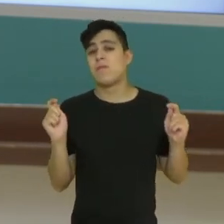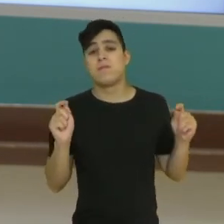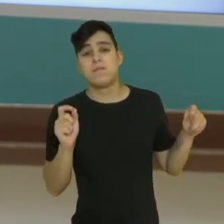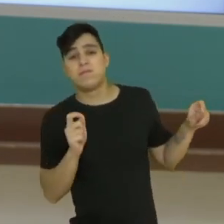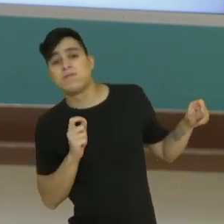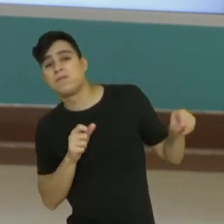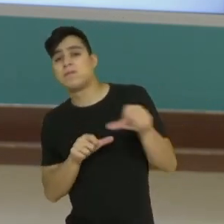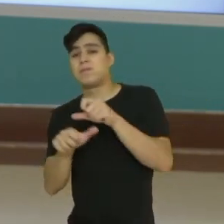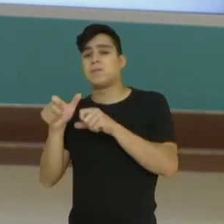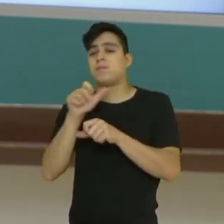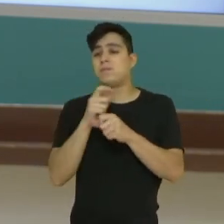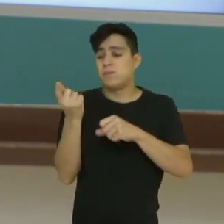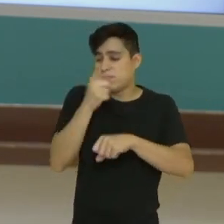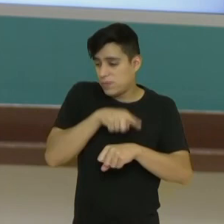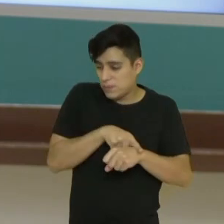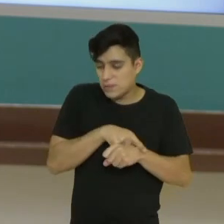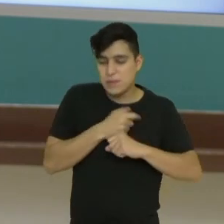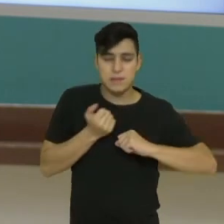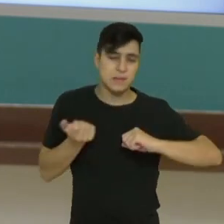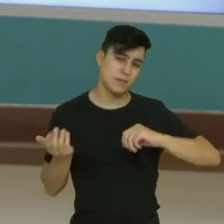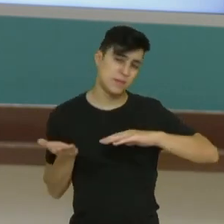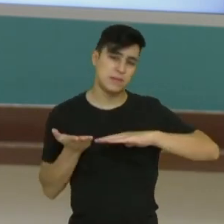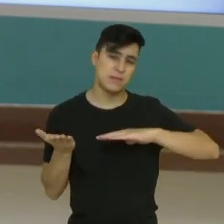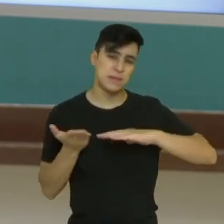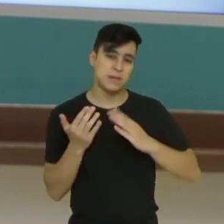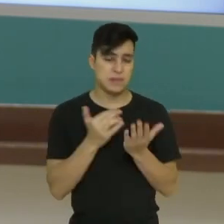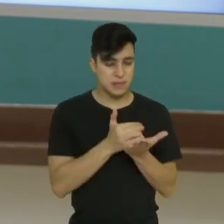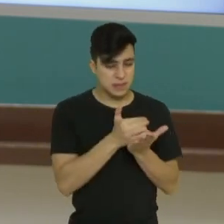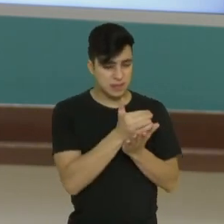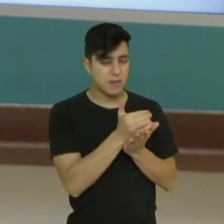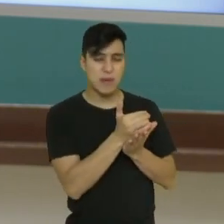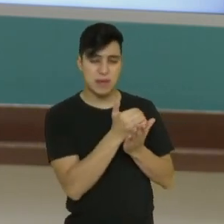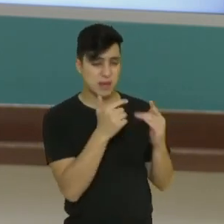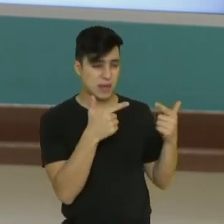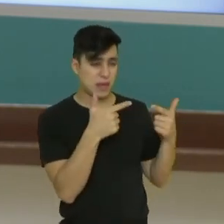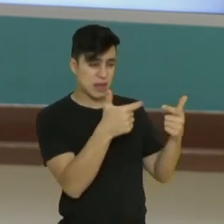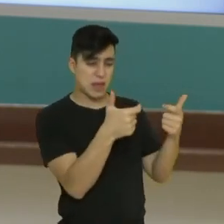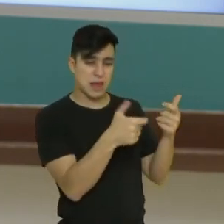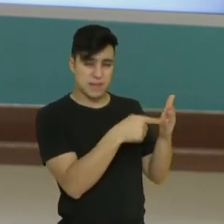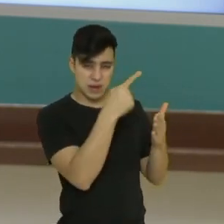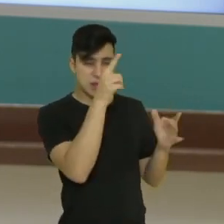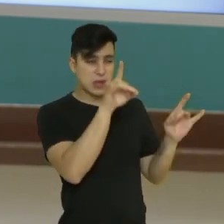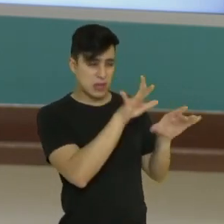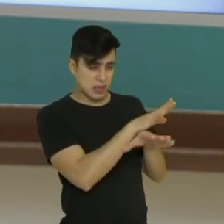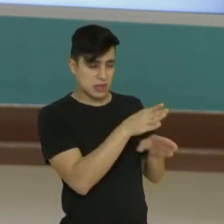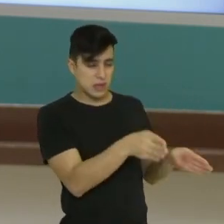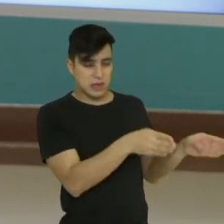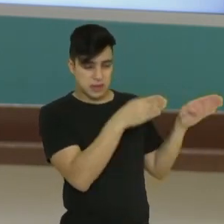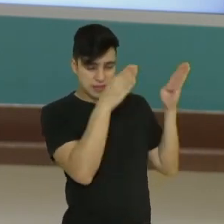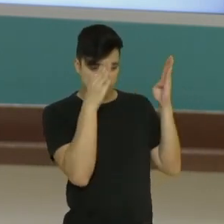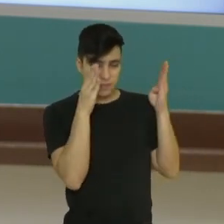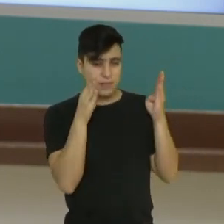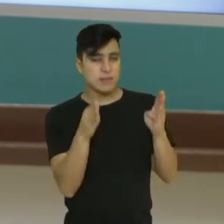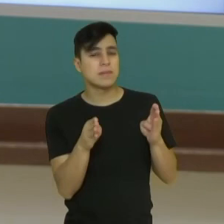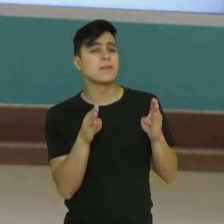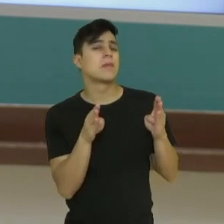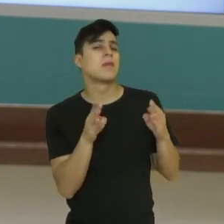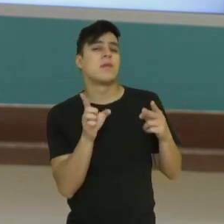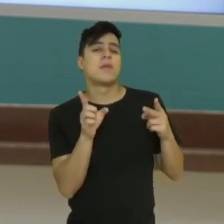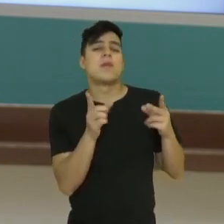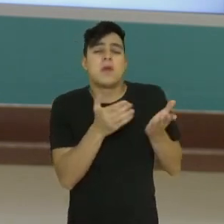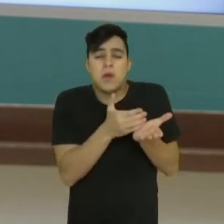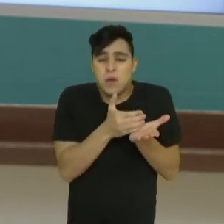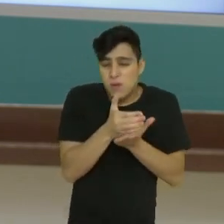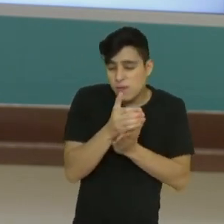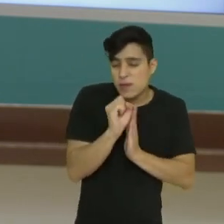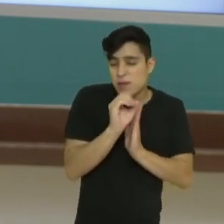vai ser o momento da Idade Contemporânea, vai se passar a Primeira Guerra Mundial, vai se passar a Primeira Guerra Mundial se passou, começo do